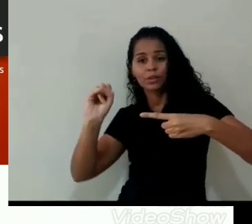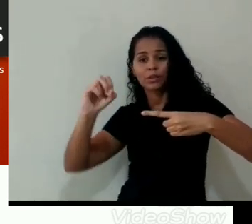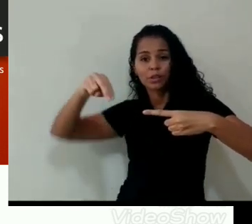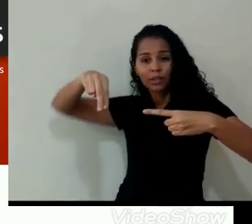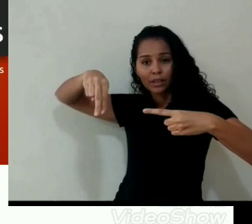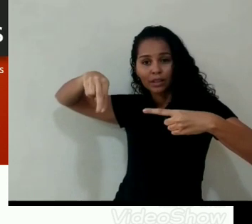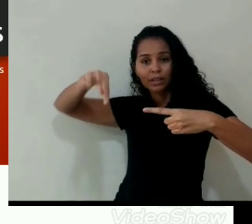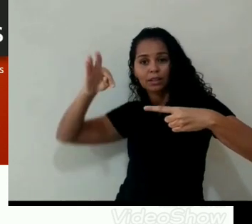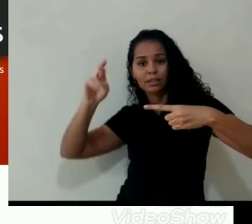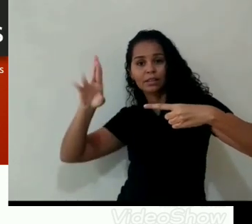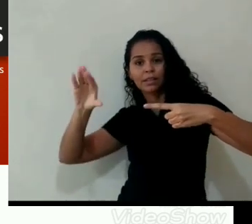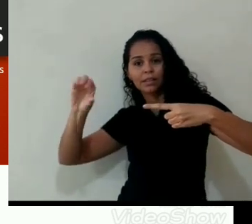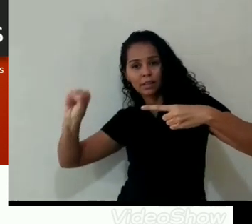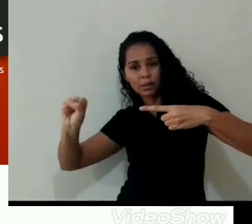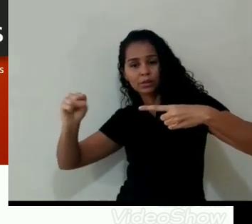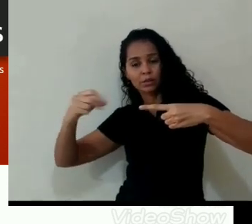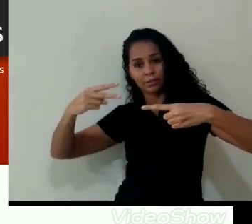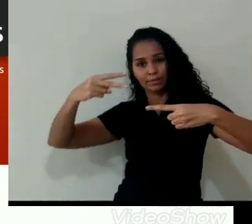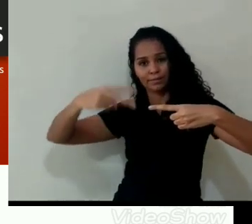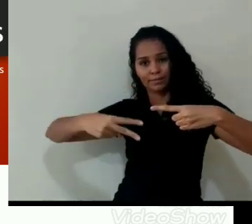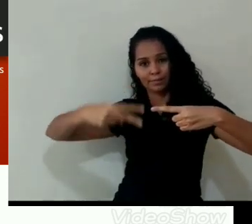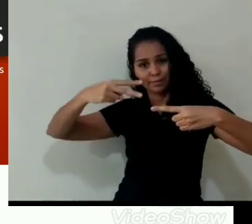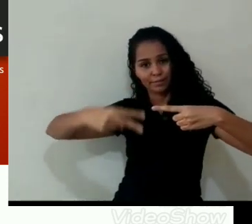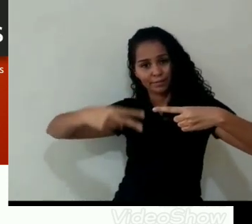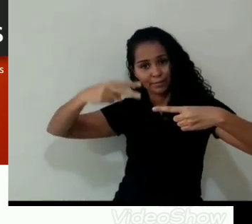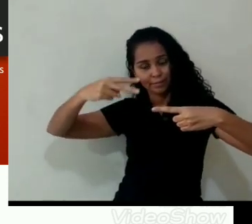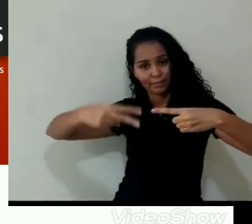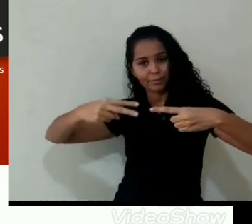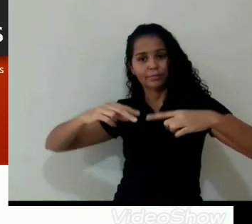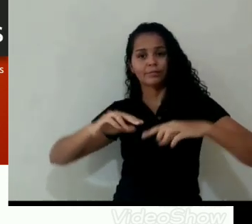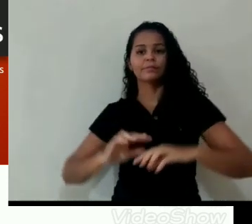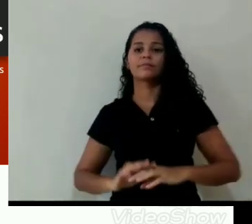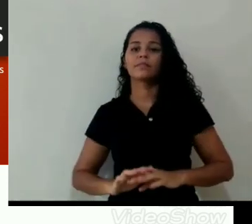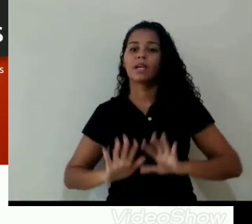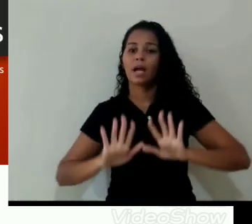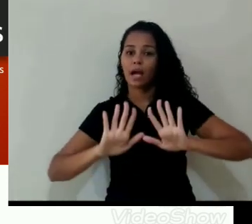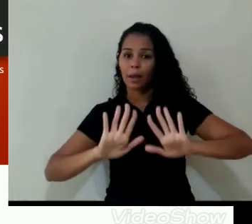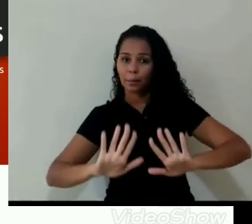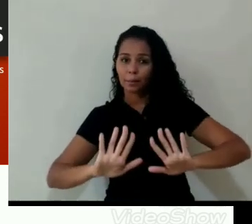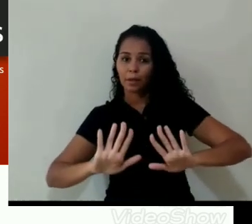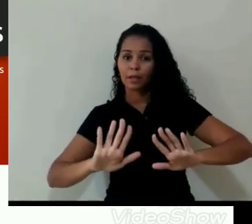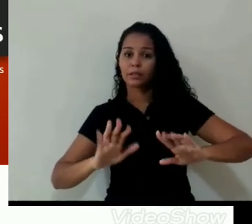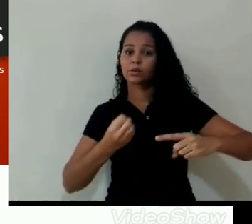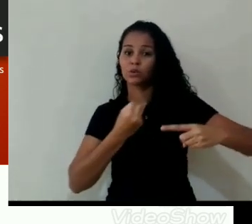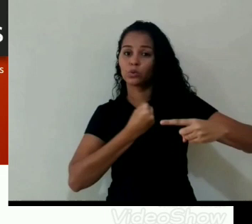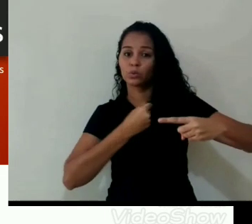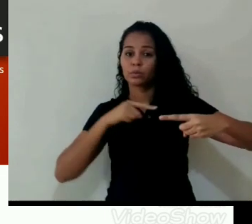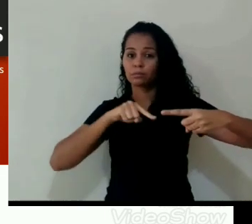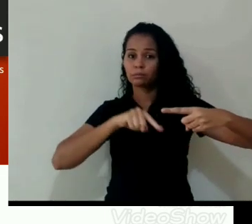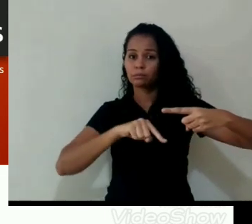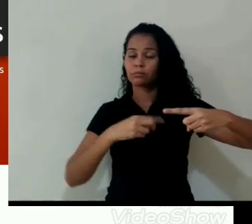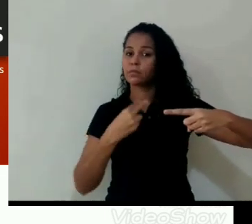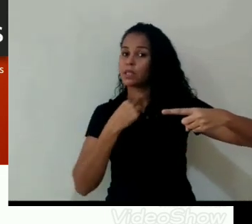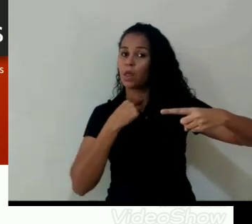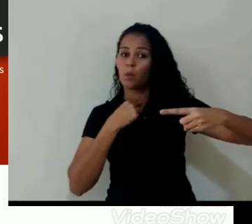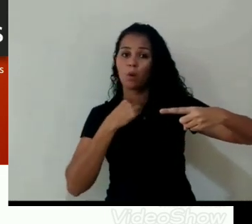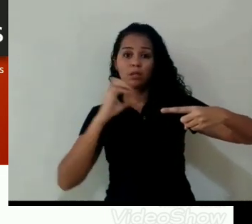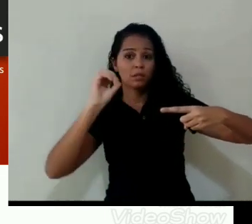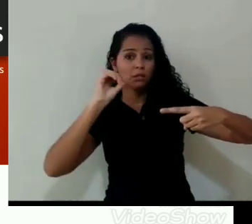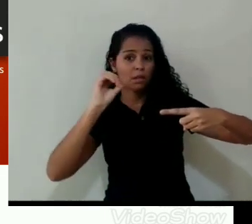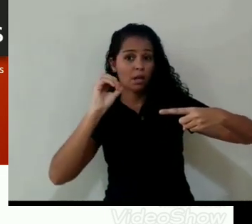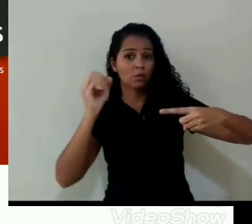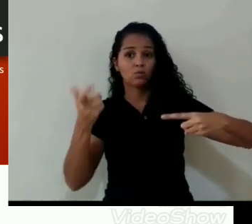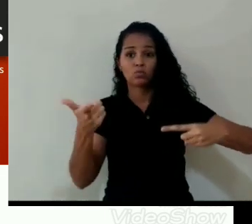de cima é um número inteiro e o número de baixo também é um número inteiro. A única restrição é que o número de baixo não pode ser zero, porque